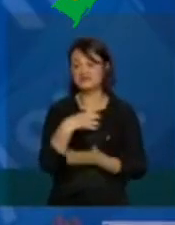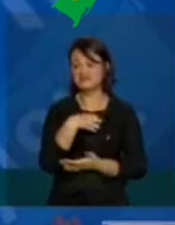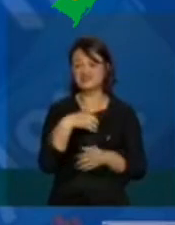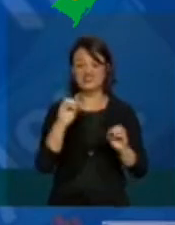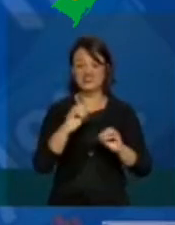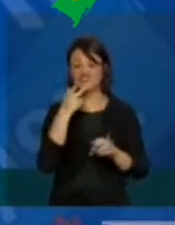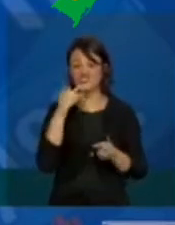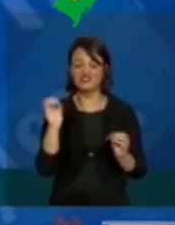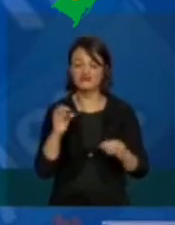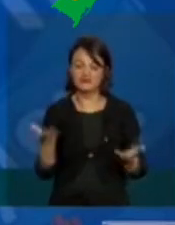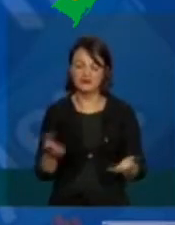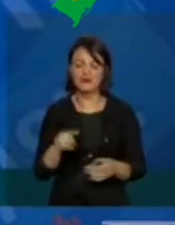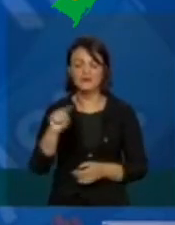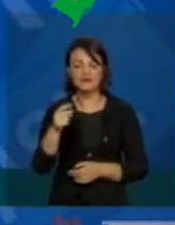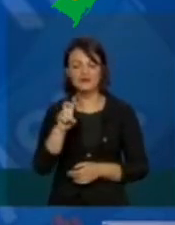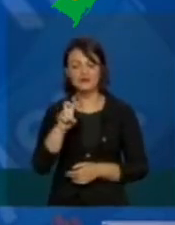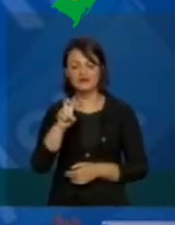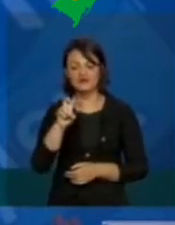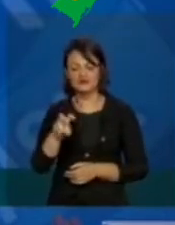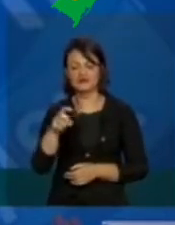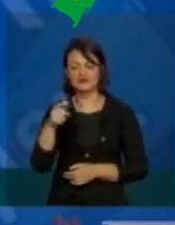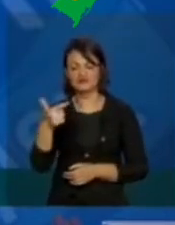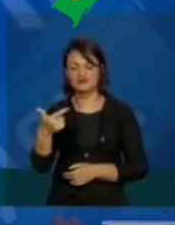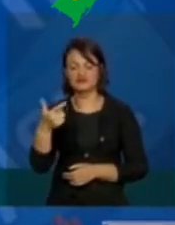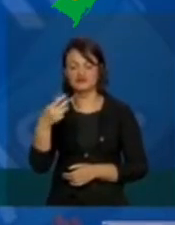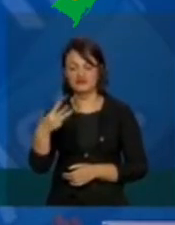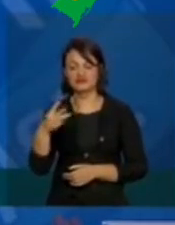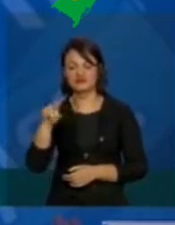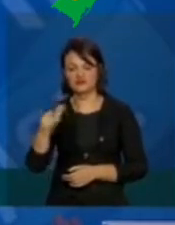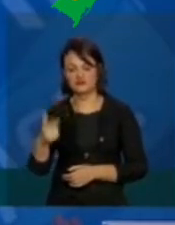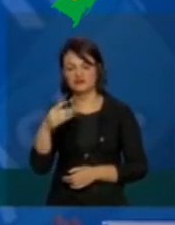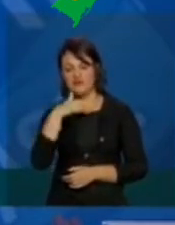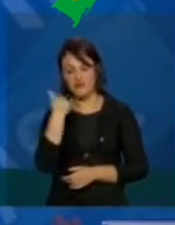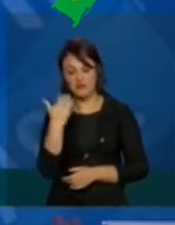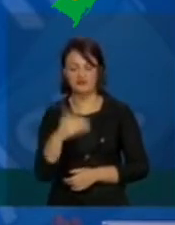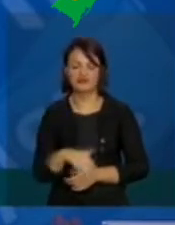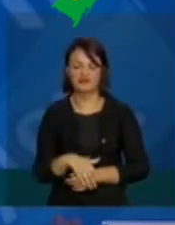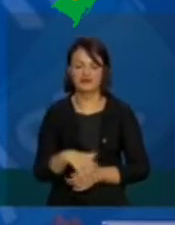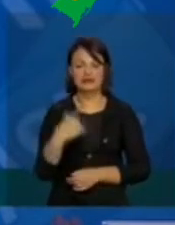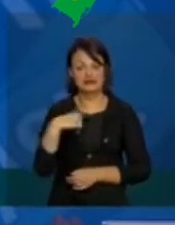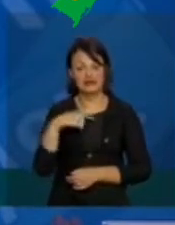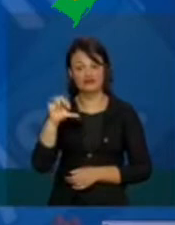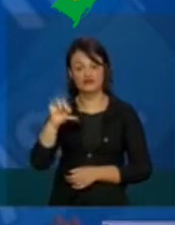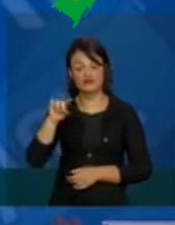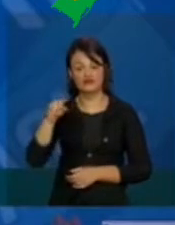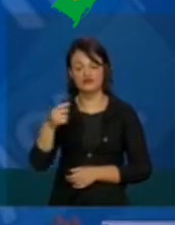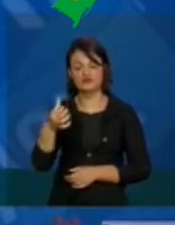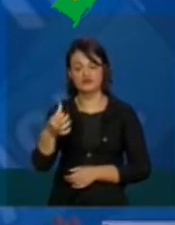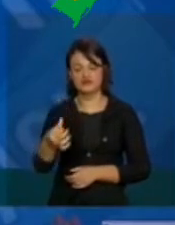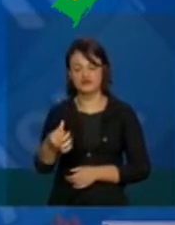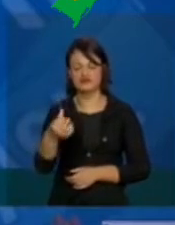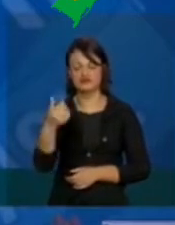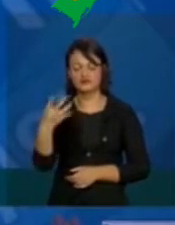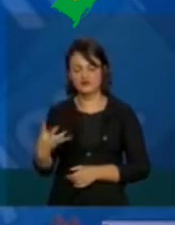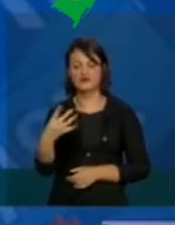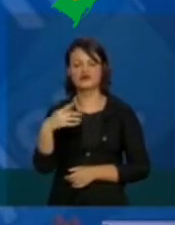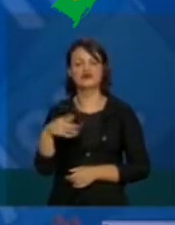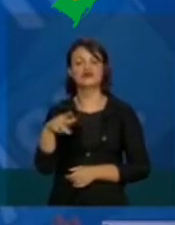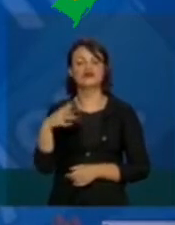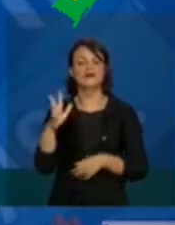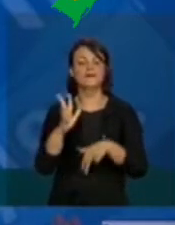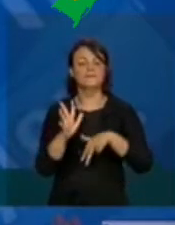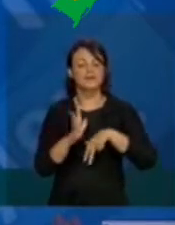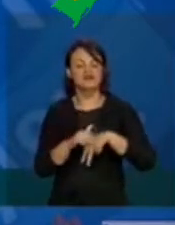comprovados, 1.532 vieram a óbitos. E nós temos 9.704 pacientes que